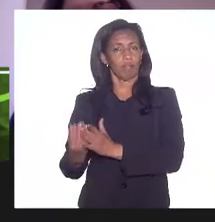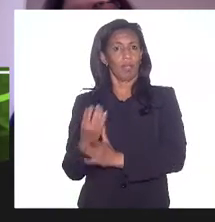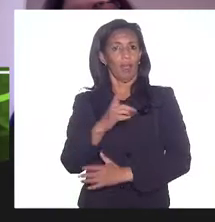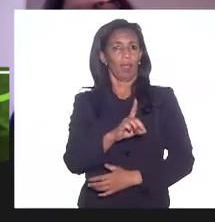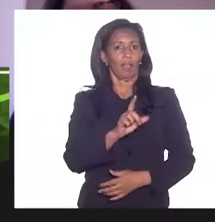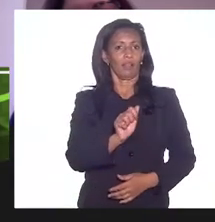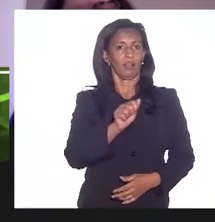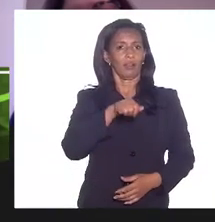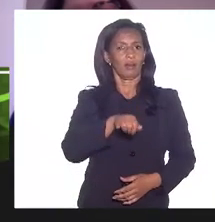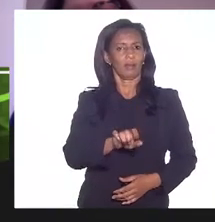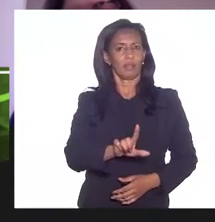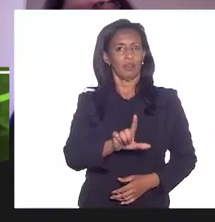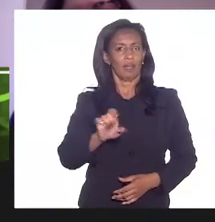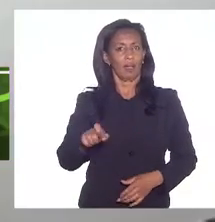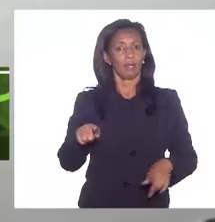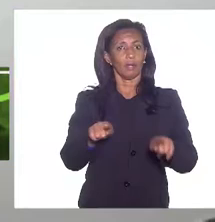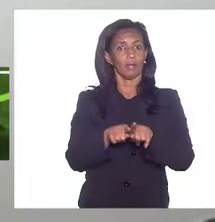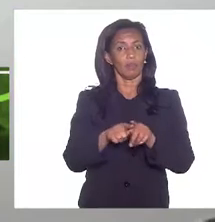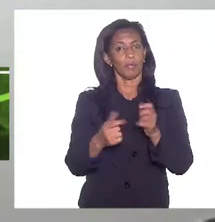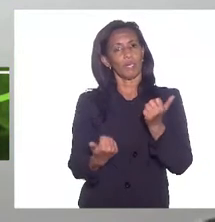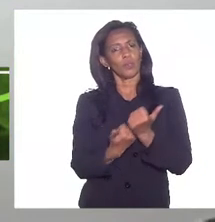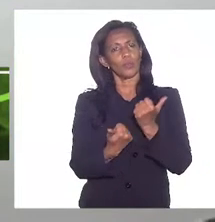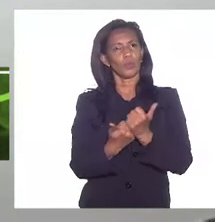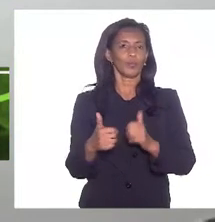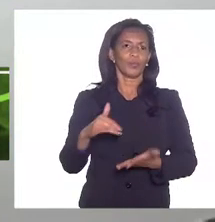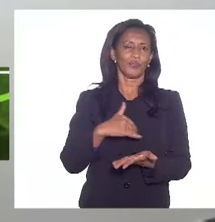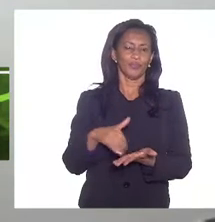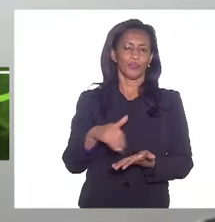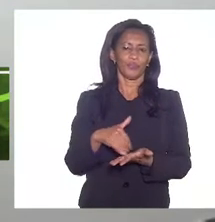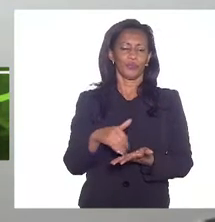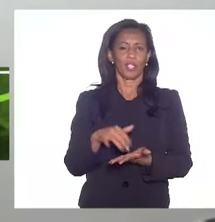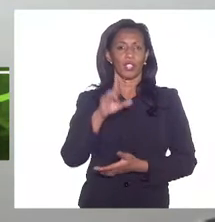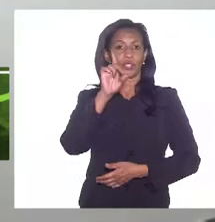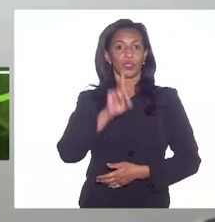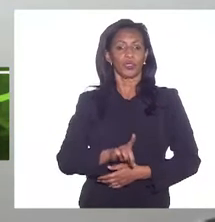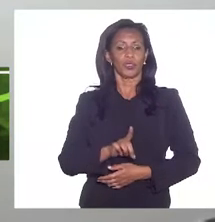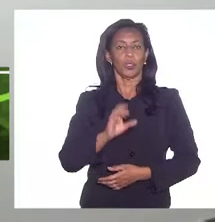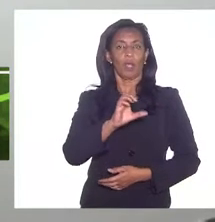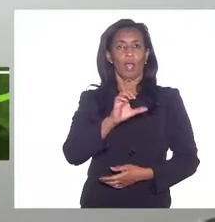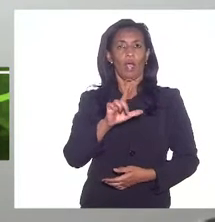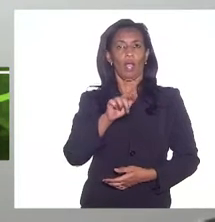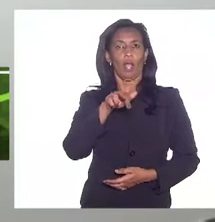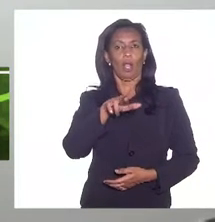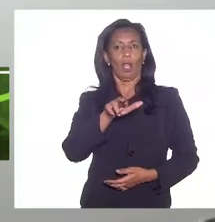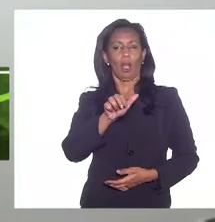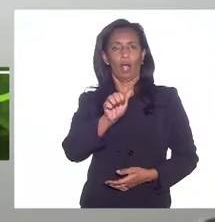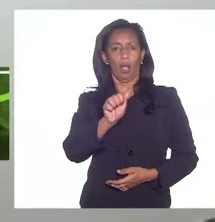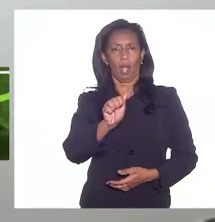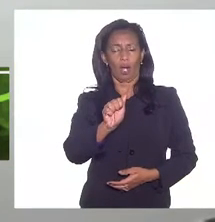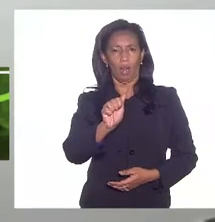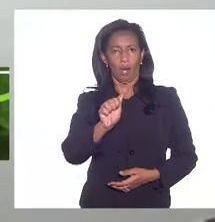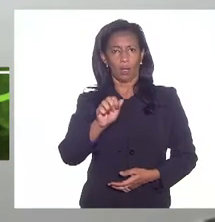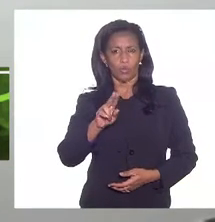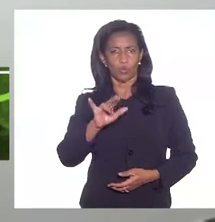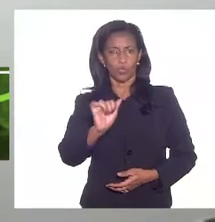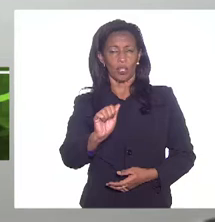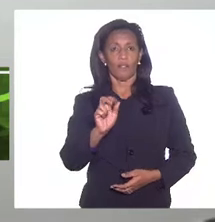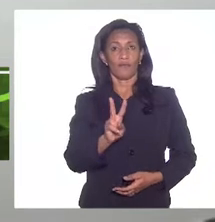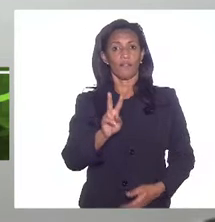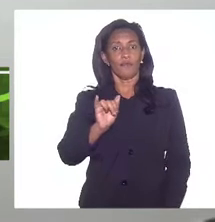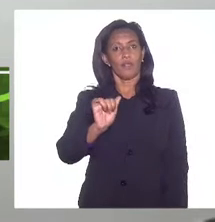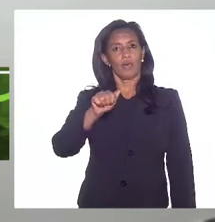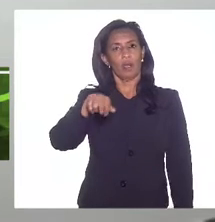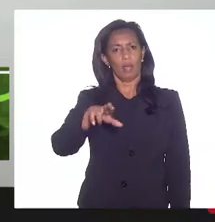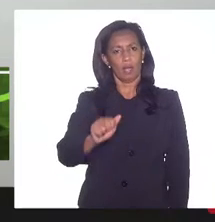Barros, e também da subsecretária e diretora da Escola de Cultura, Cláudia Viana, que participa pela primeira vez de audiência